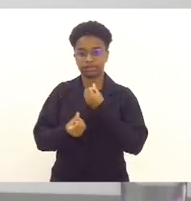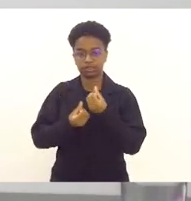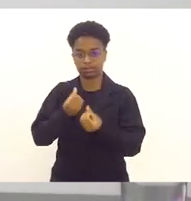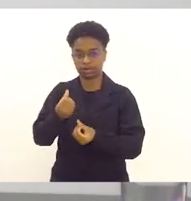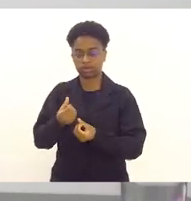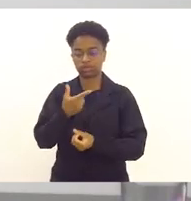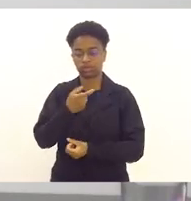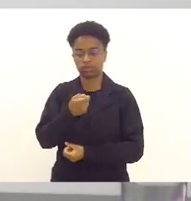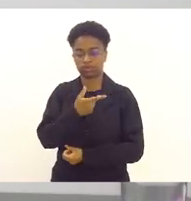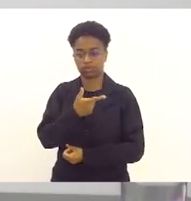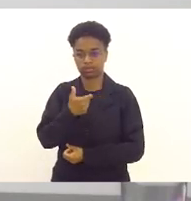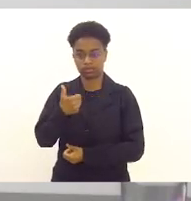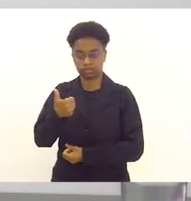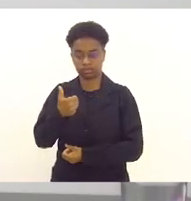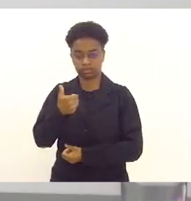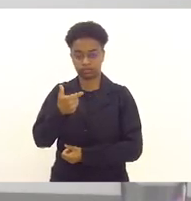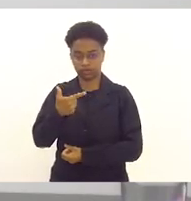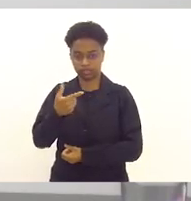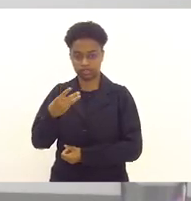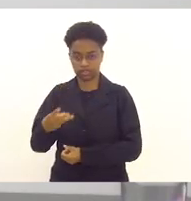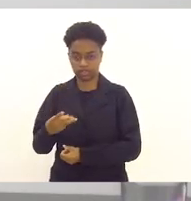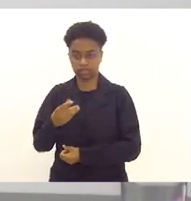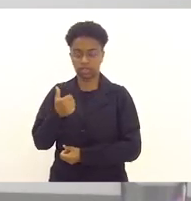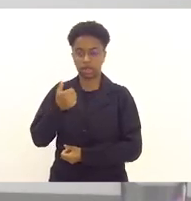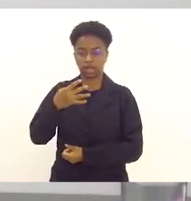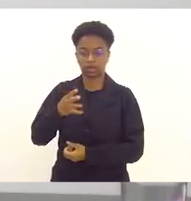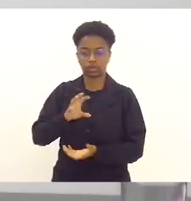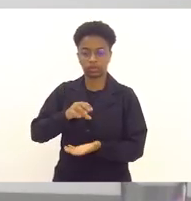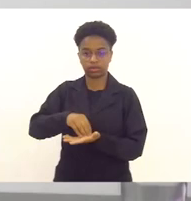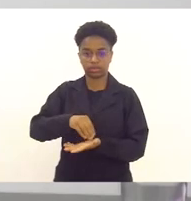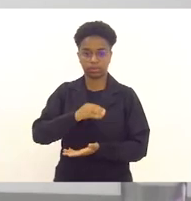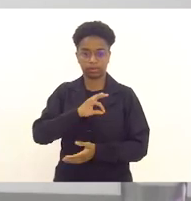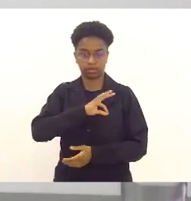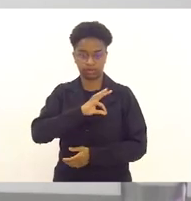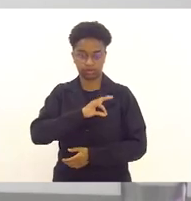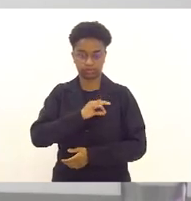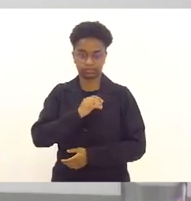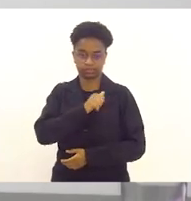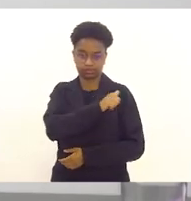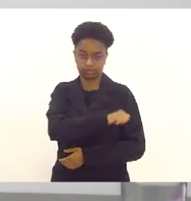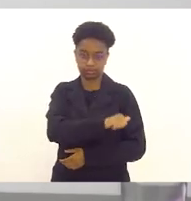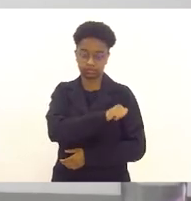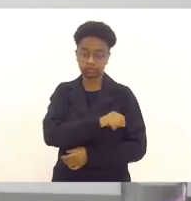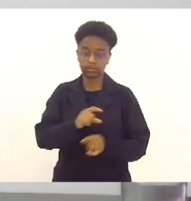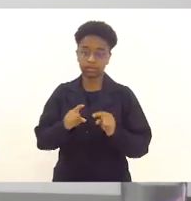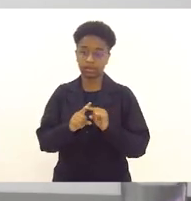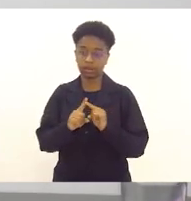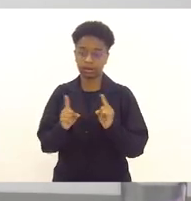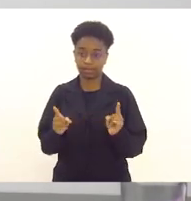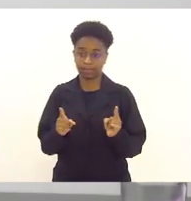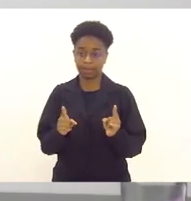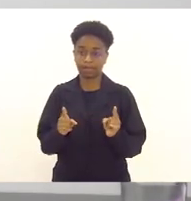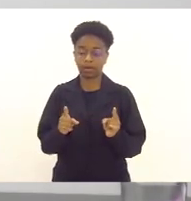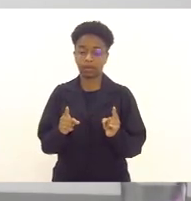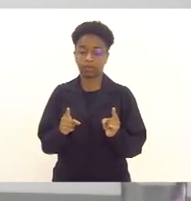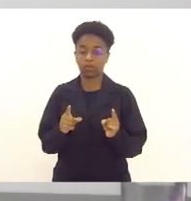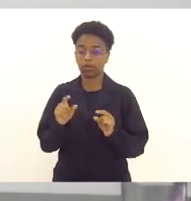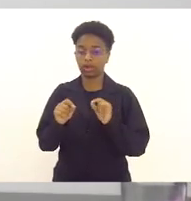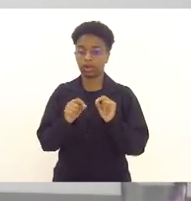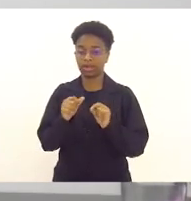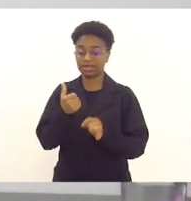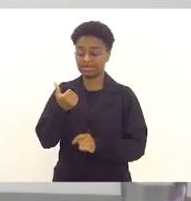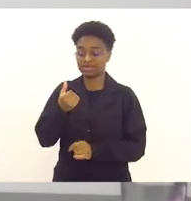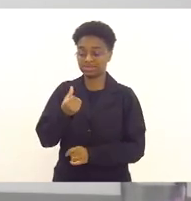2023 nas 14 de antes do Estado do Rio de Janeiro só que em que Pese sejam mais de 16 mil